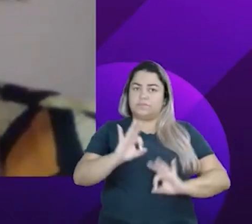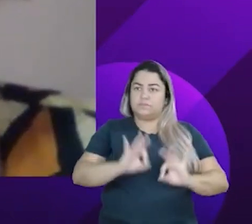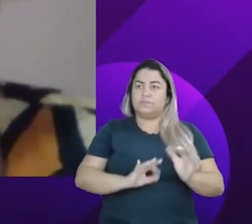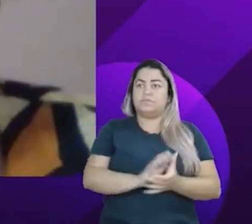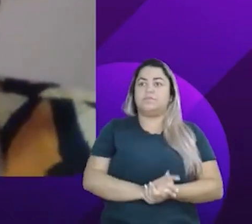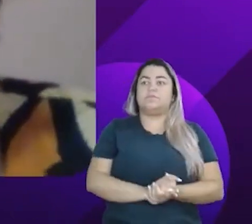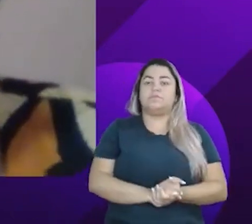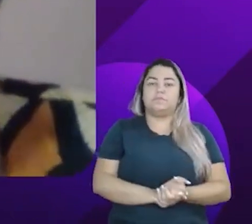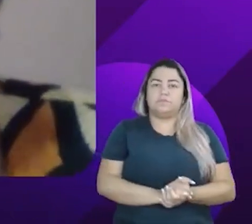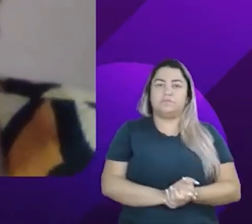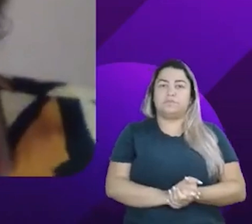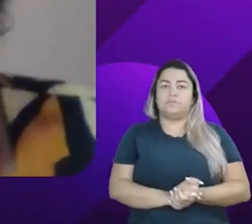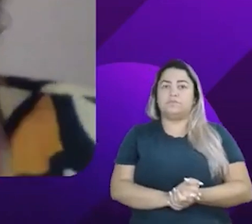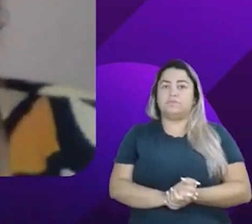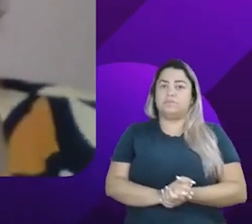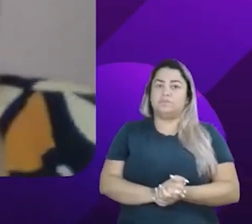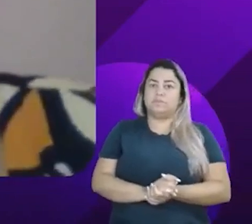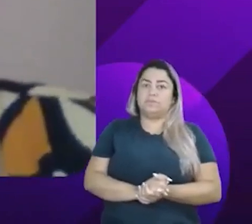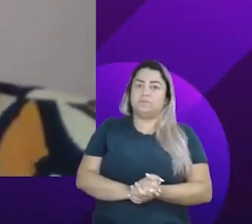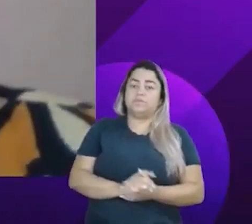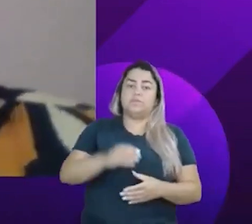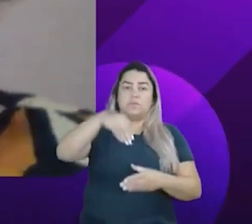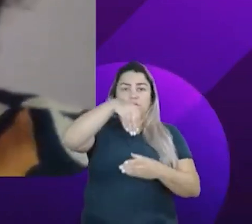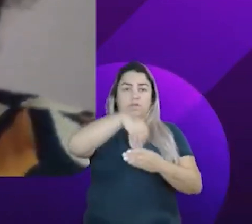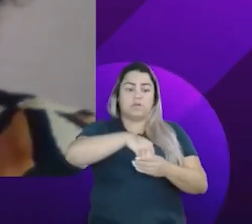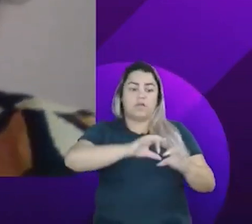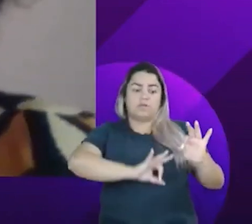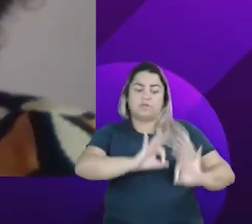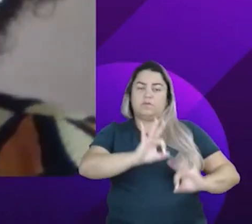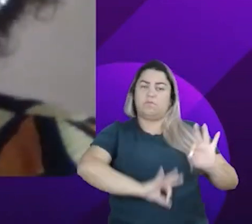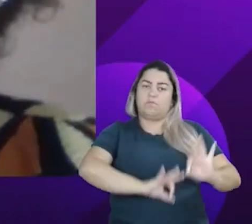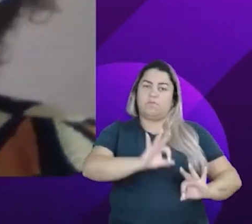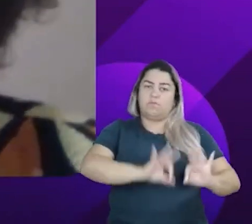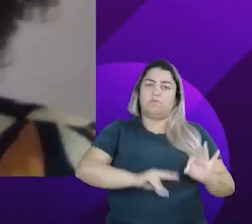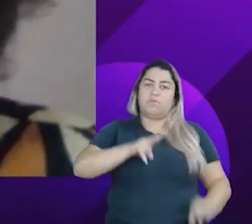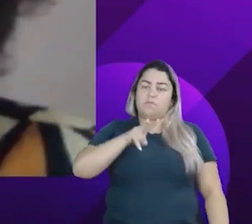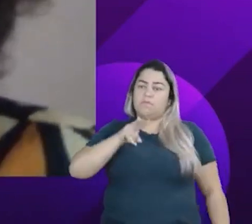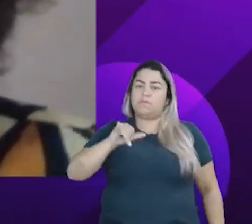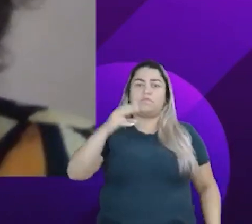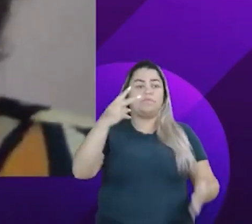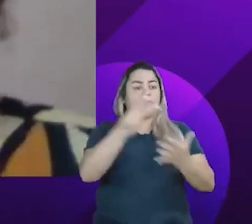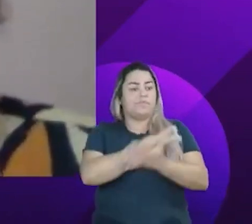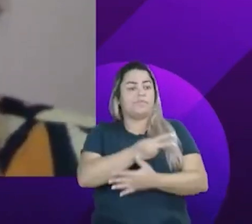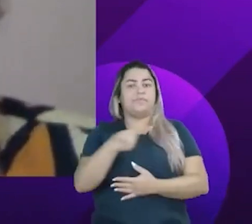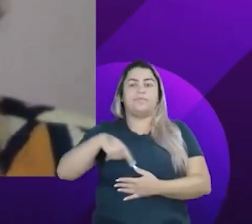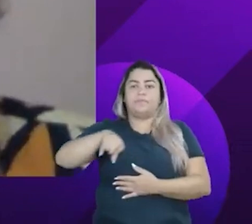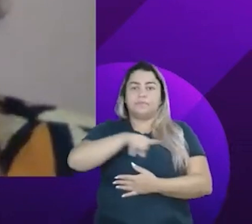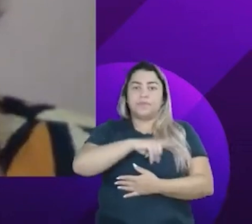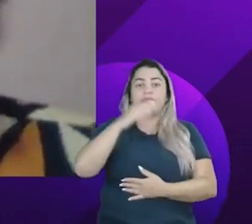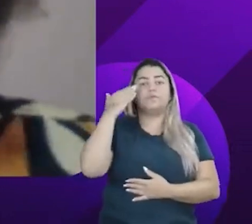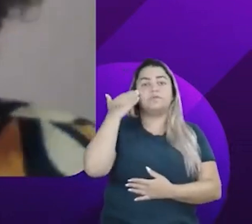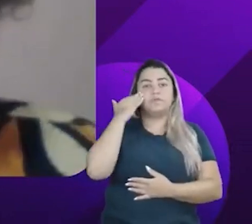organizados. E eu coloco que a organização ela vai se dando a partir do momento que a gente